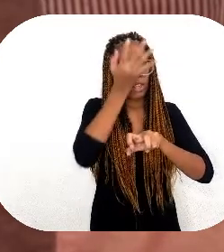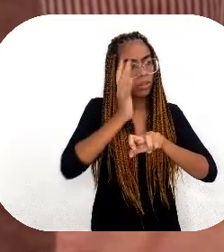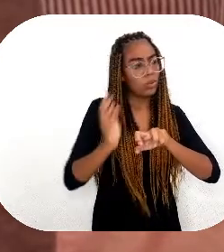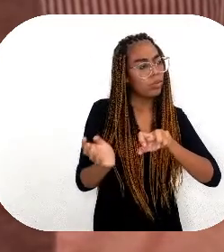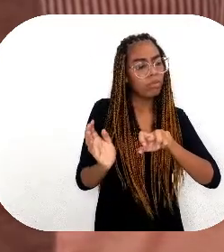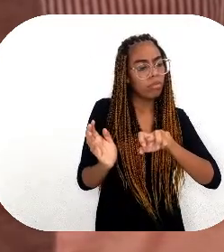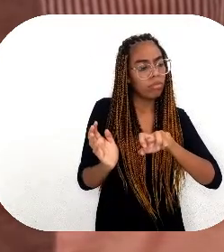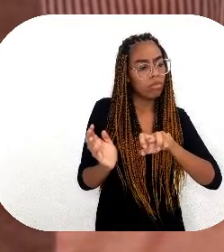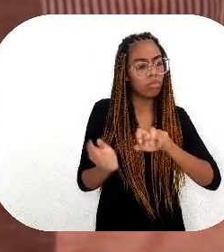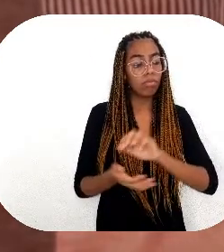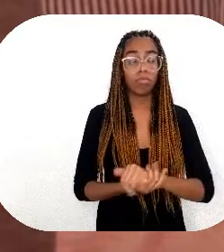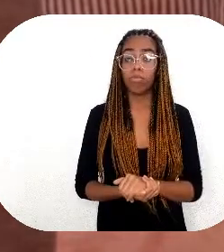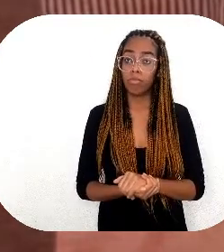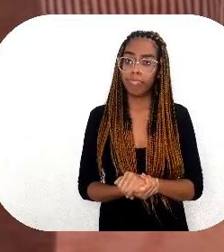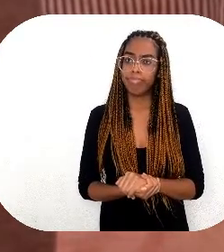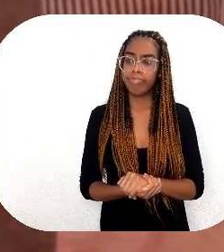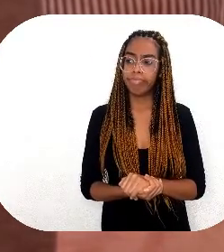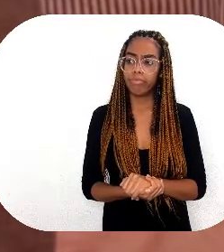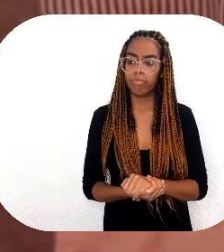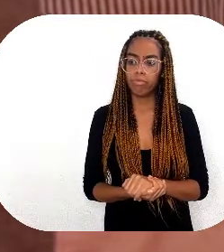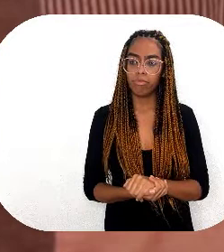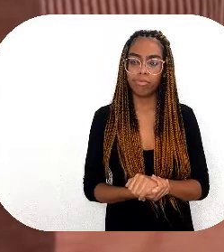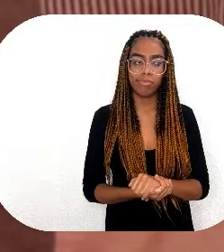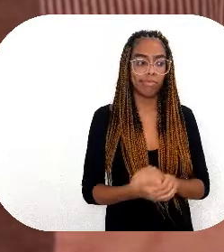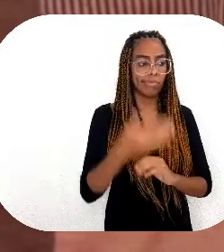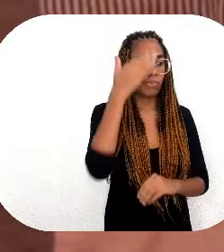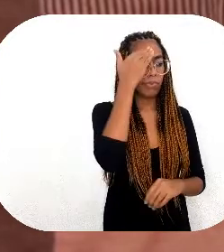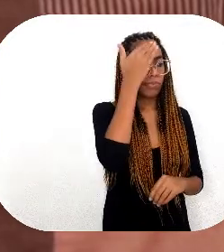nas costas? Fica mais fácil de subir.